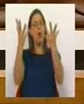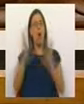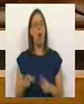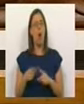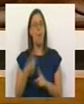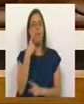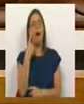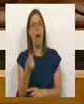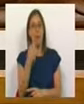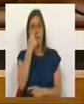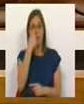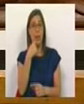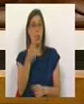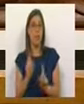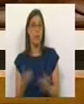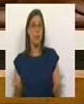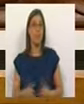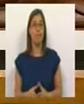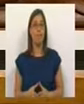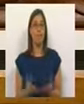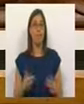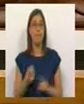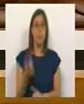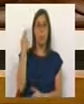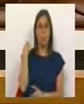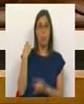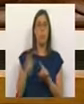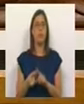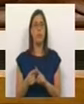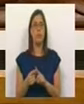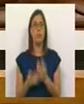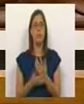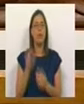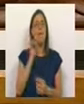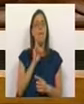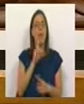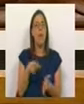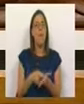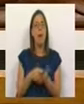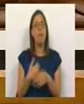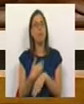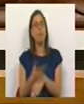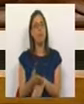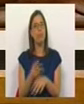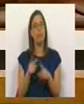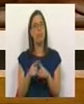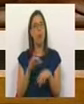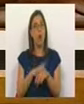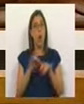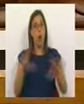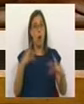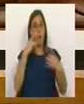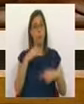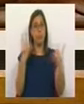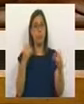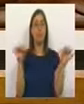Orçamento reconheceu isso mesmo. No ano passado, o montante dos pagamentos em atraso dos hospitais